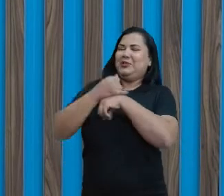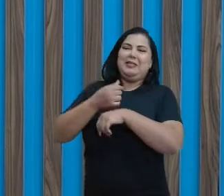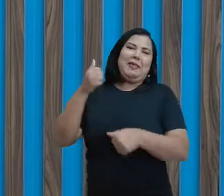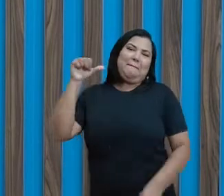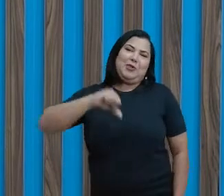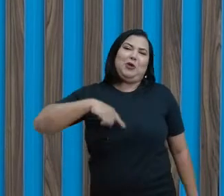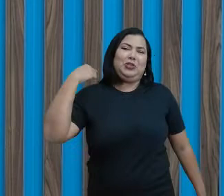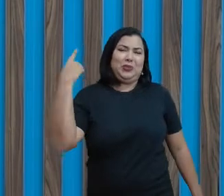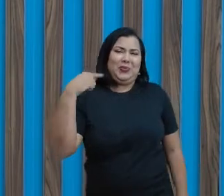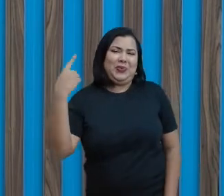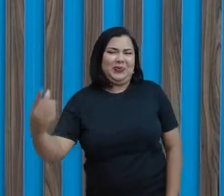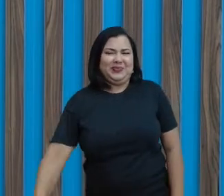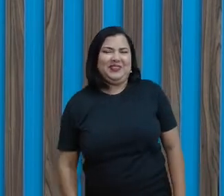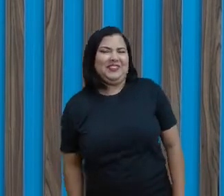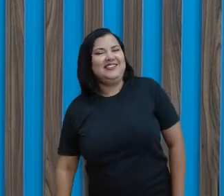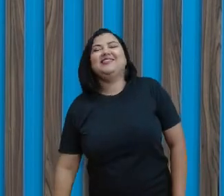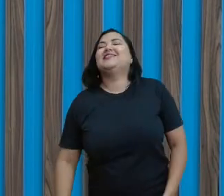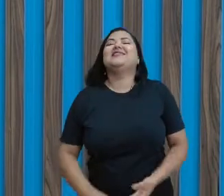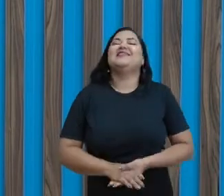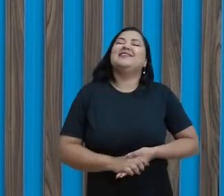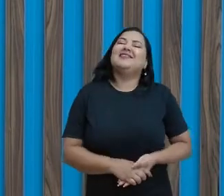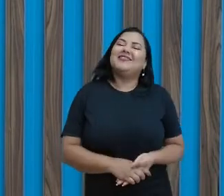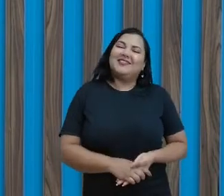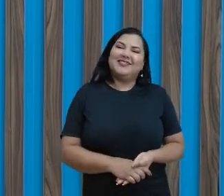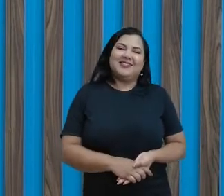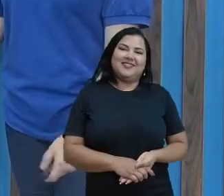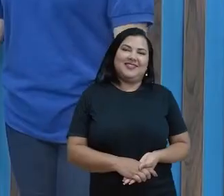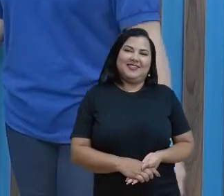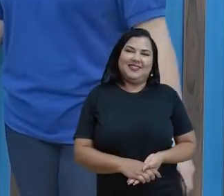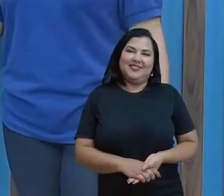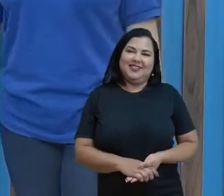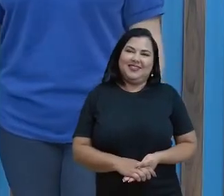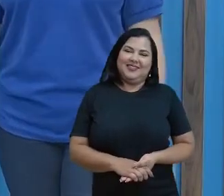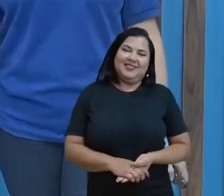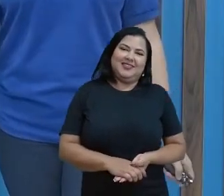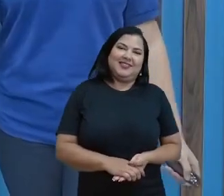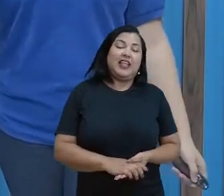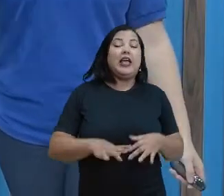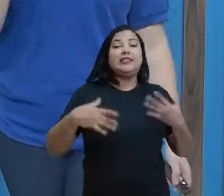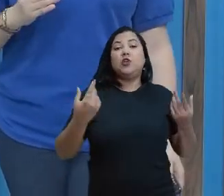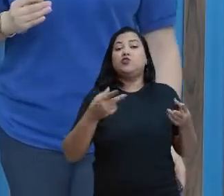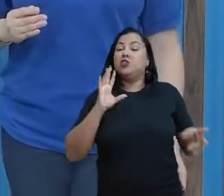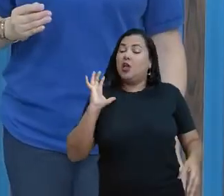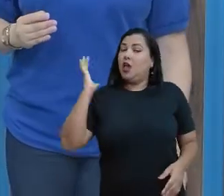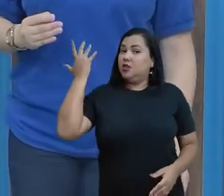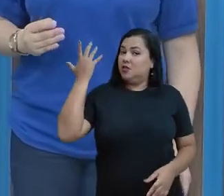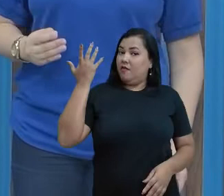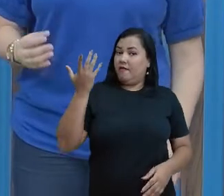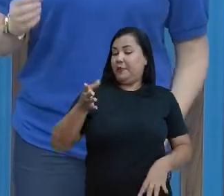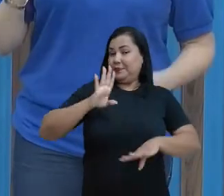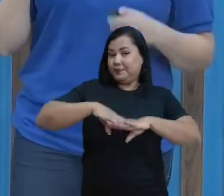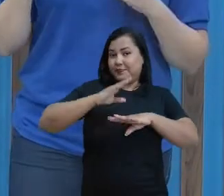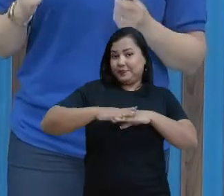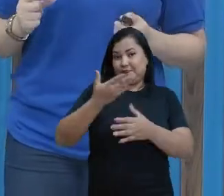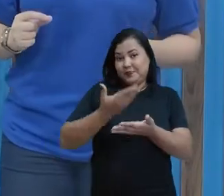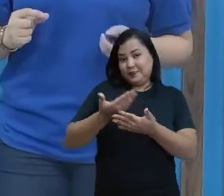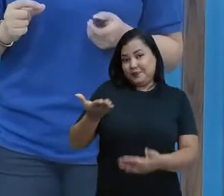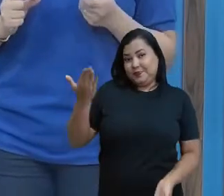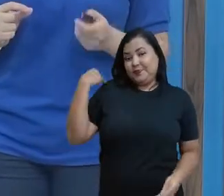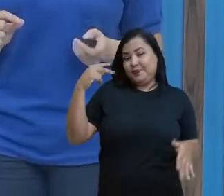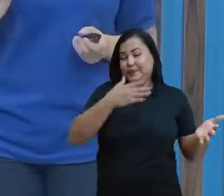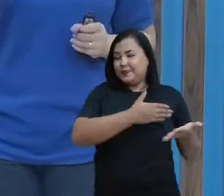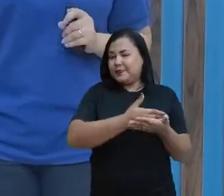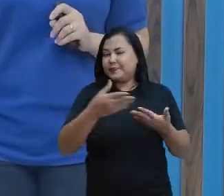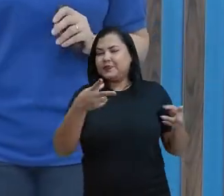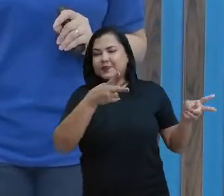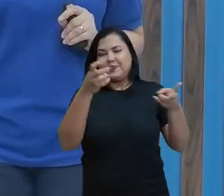é que vai. Vamos embora aqui. A gente resolveu a forma incompleta, foi o exemplo da aula passada, e quando a gente começa a